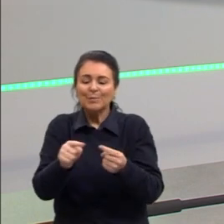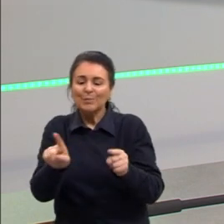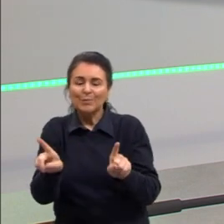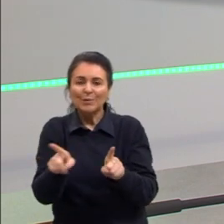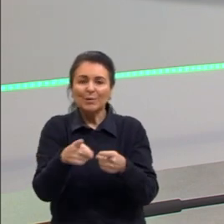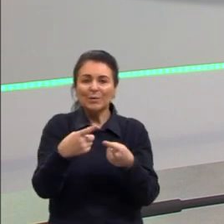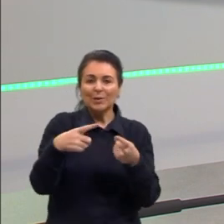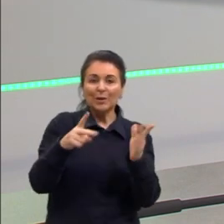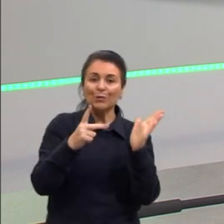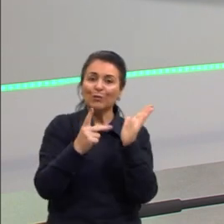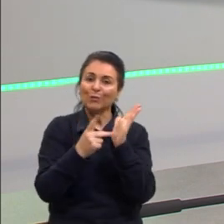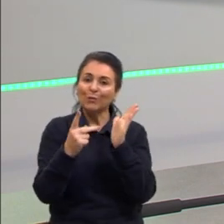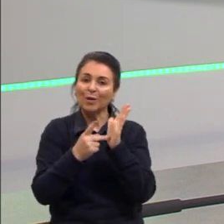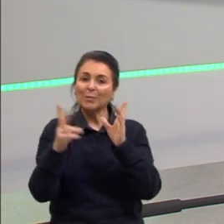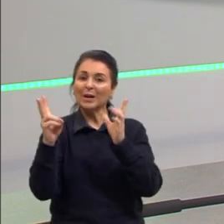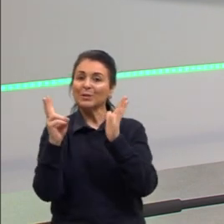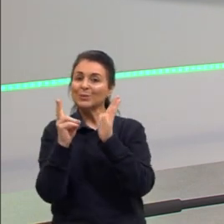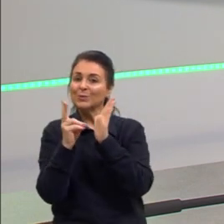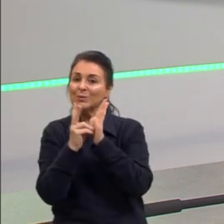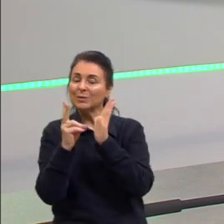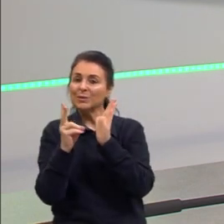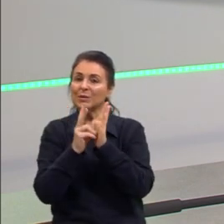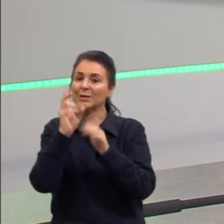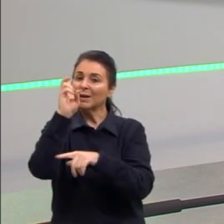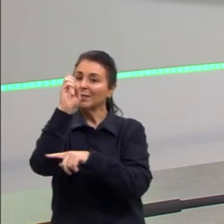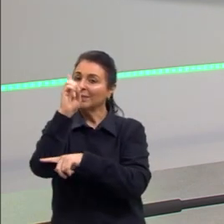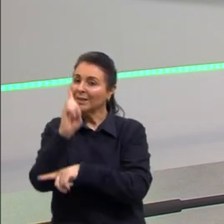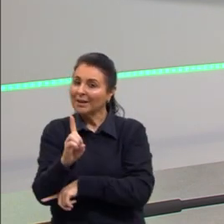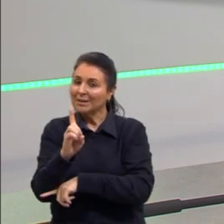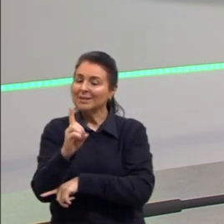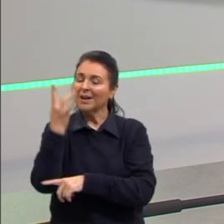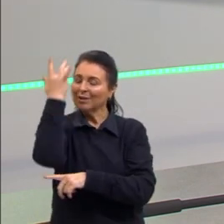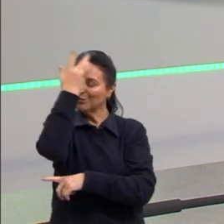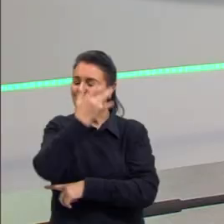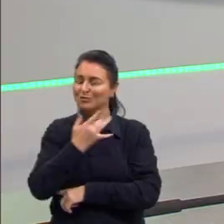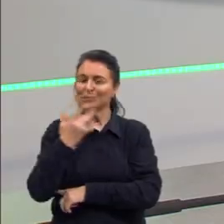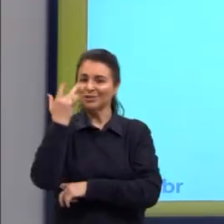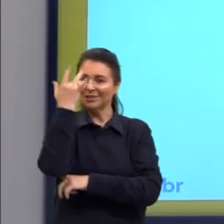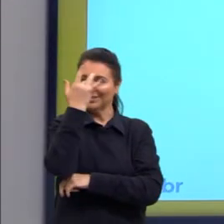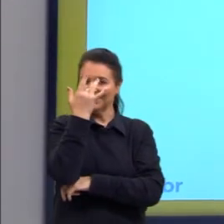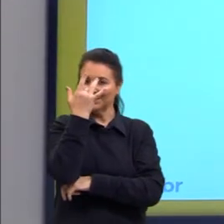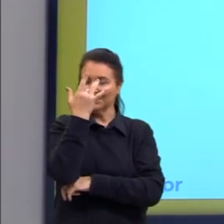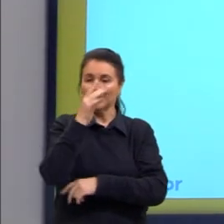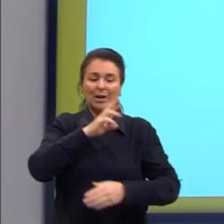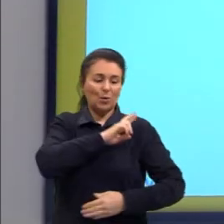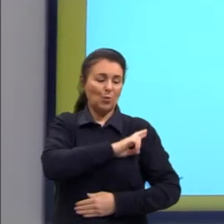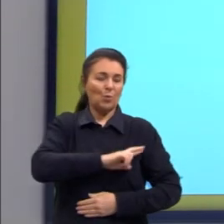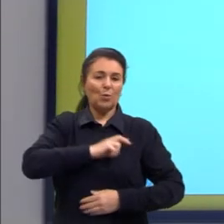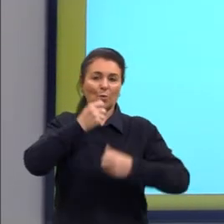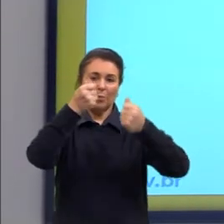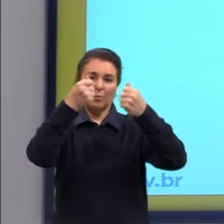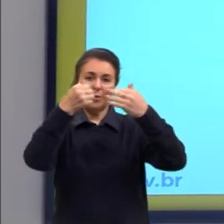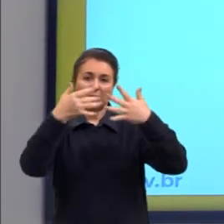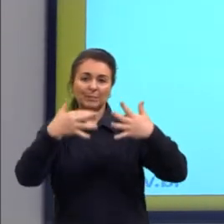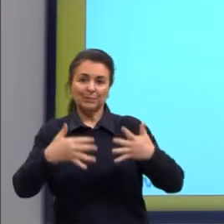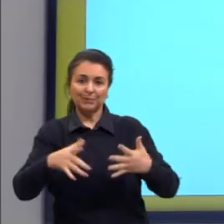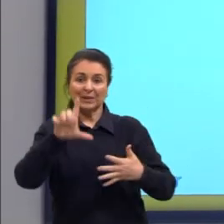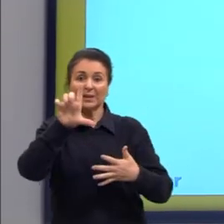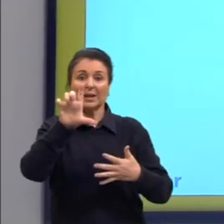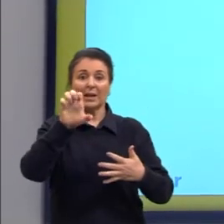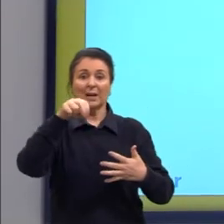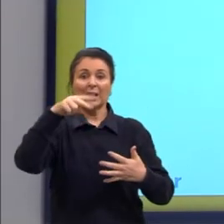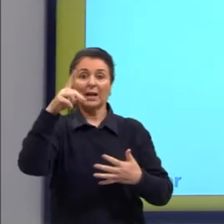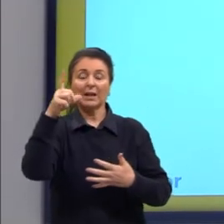de seu vocabulário indianista e a sua densidade lírica o romance Então fala né da lenda da origem do Ceará